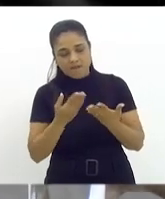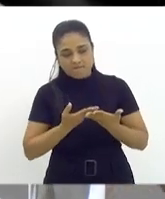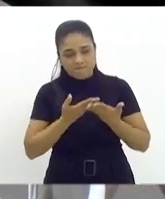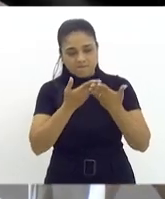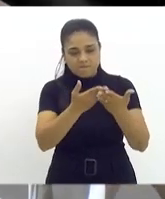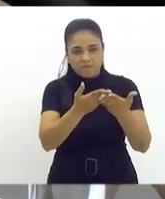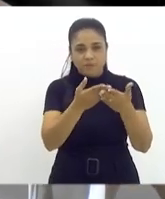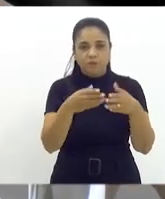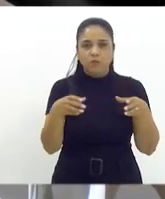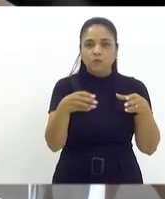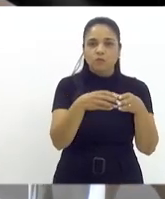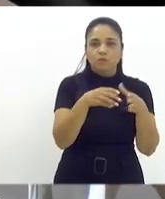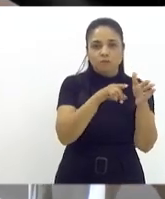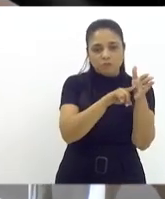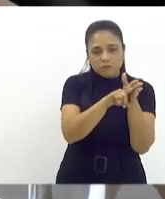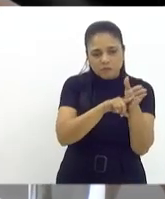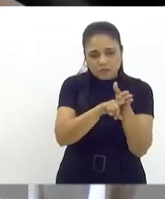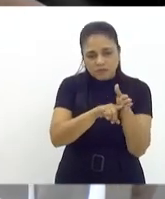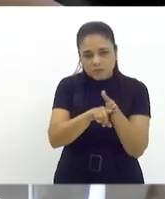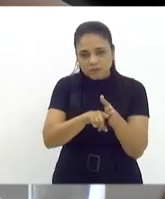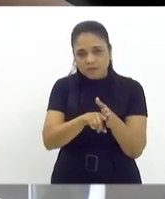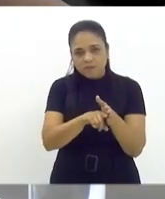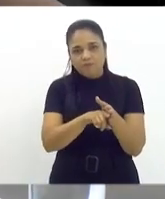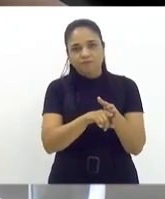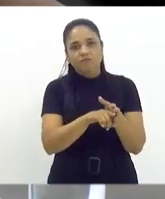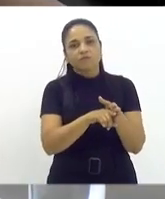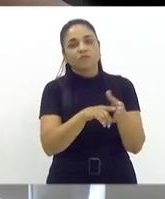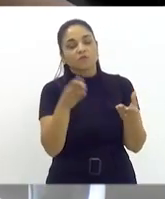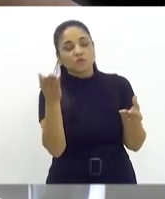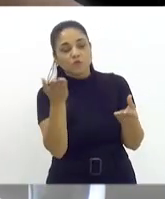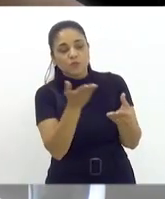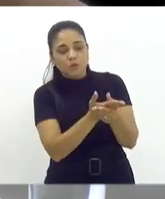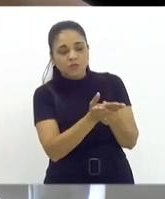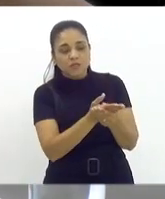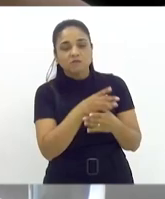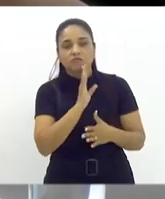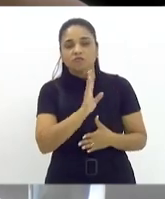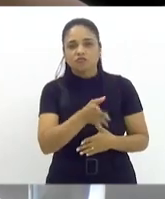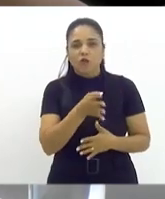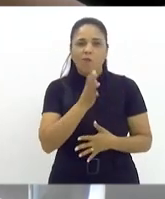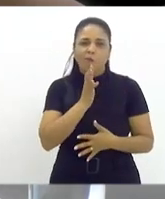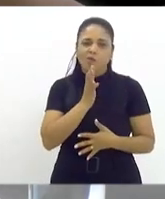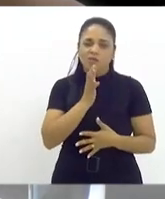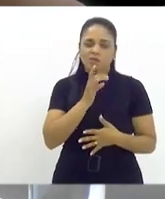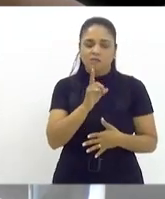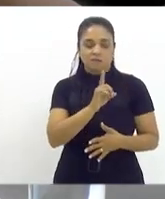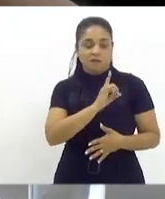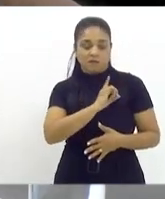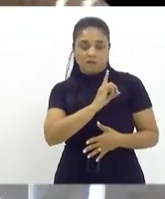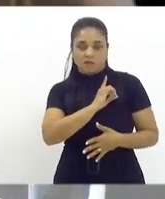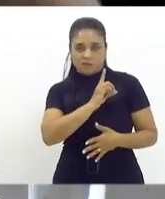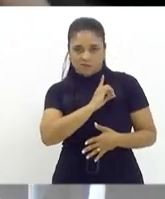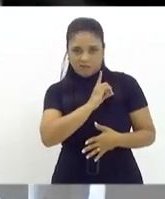aqueles casos que a pessoa tinha sido que é conhecido na reconhecida na delegacia Esse